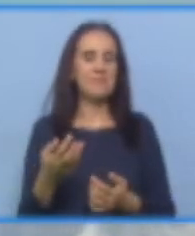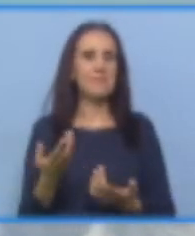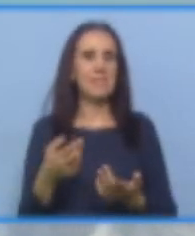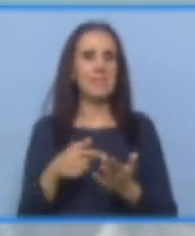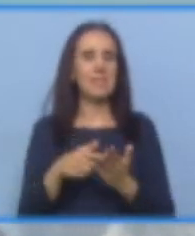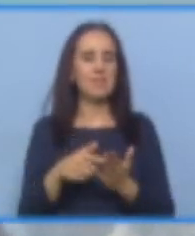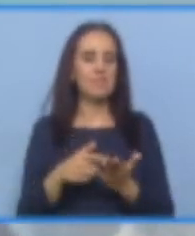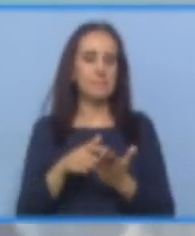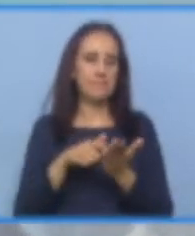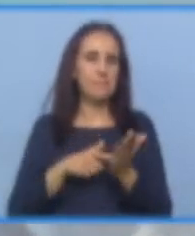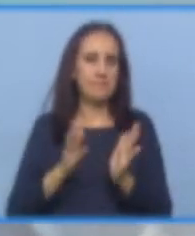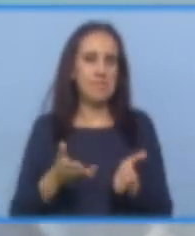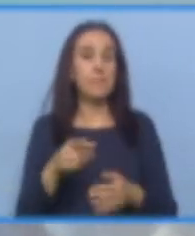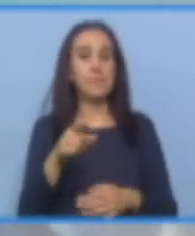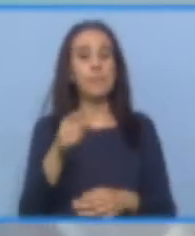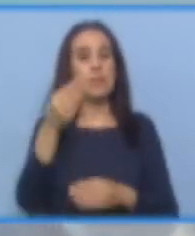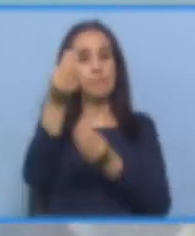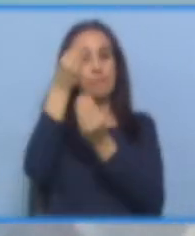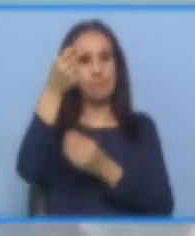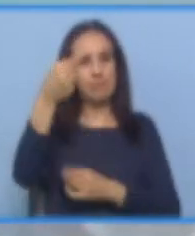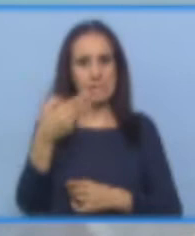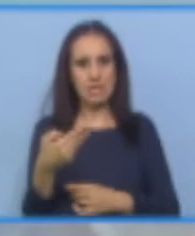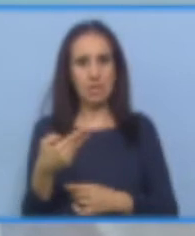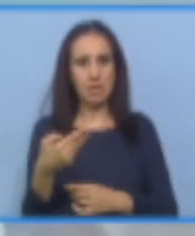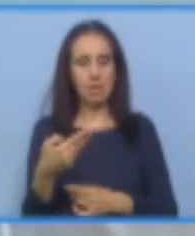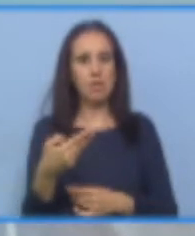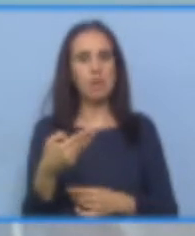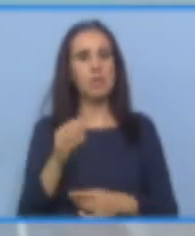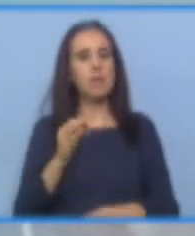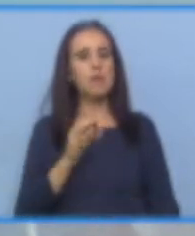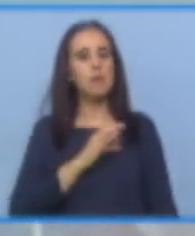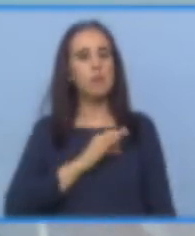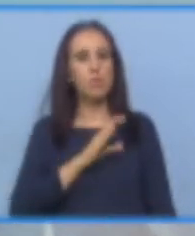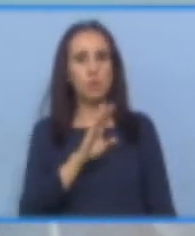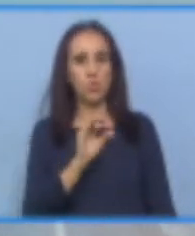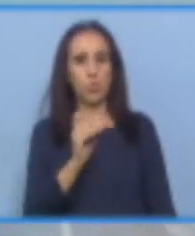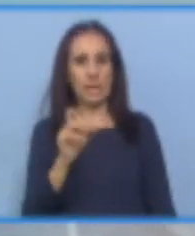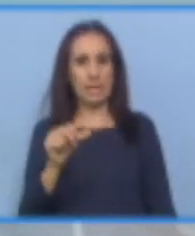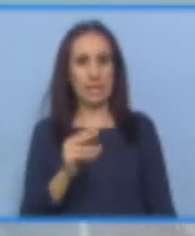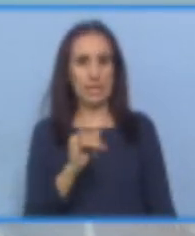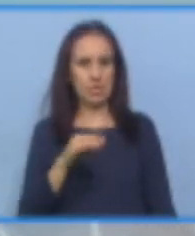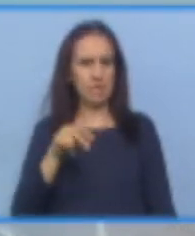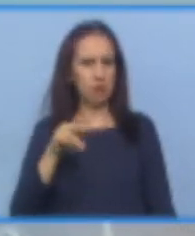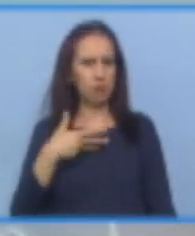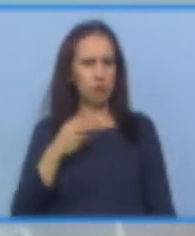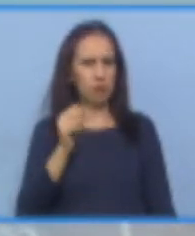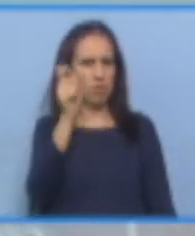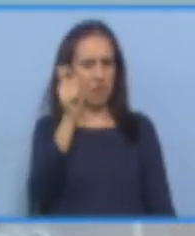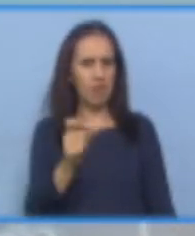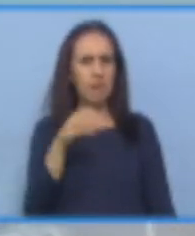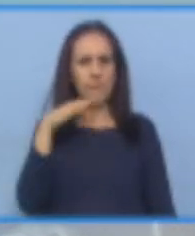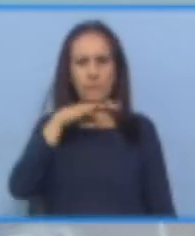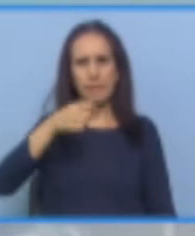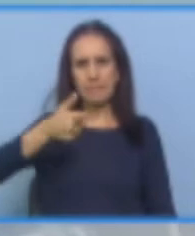itinerário. E estas 7 catequeses partem, Dom Joaquim Mendes, de uma radiografia da situação familiar.